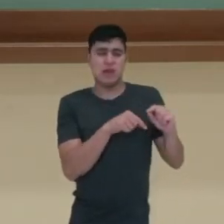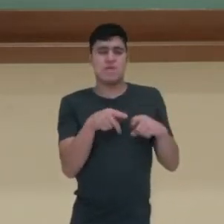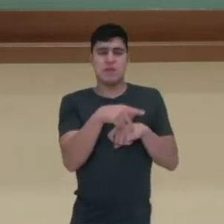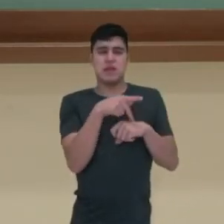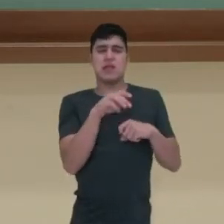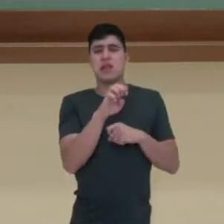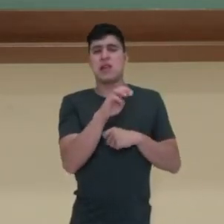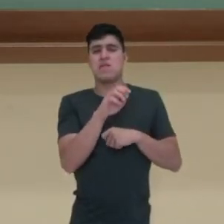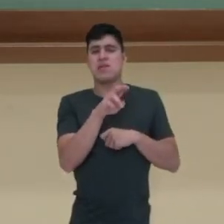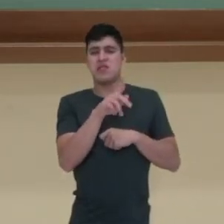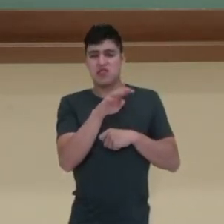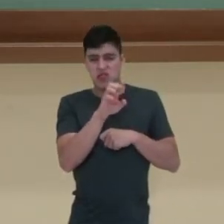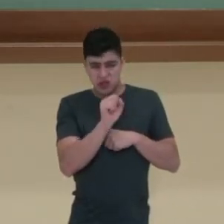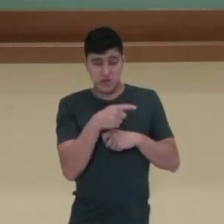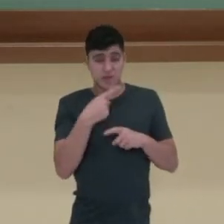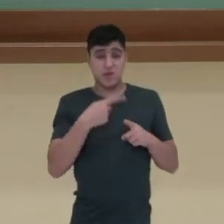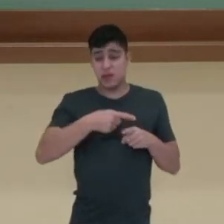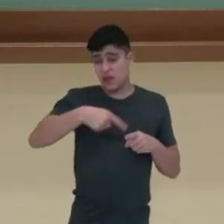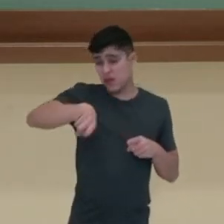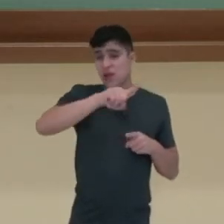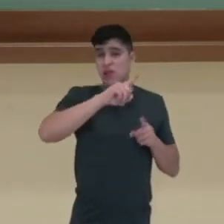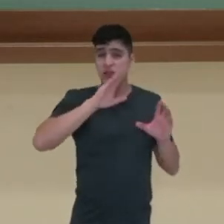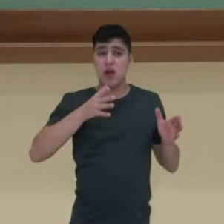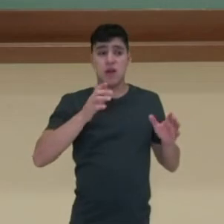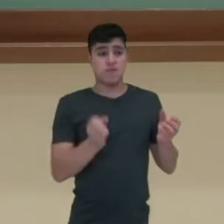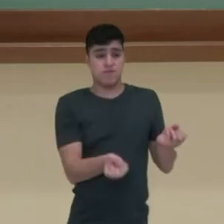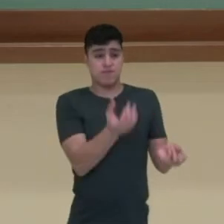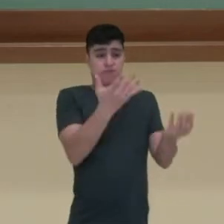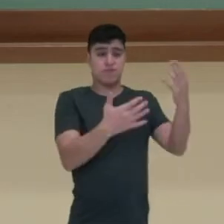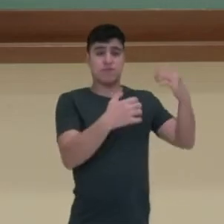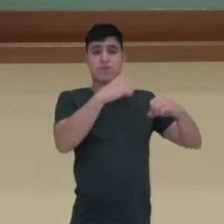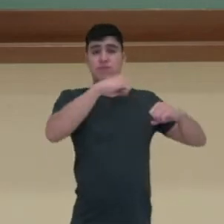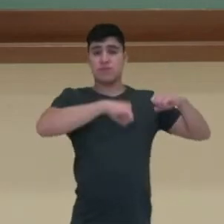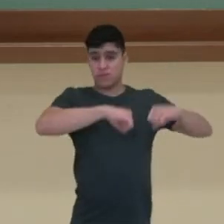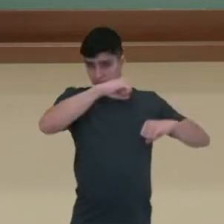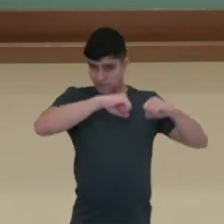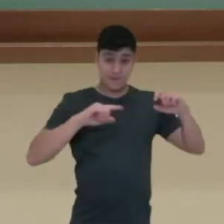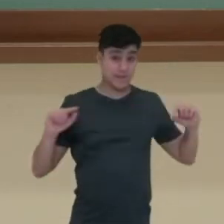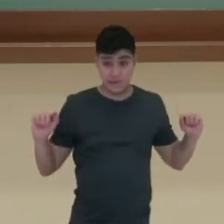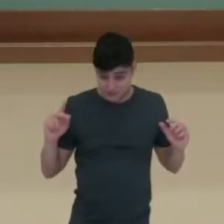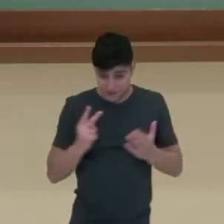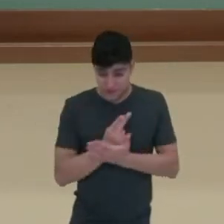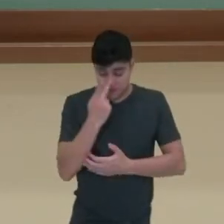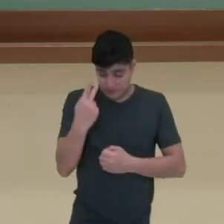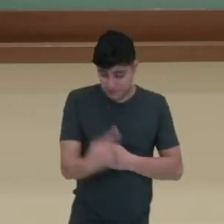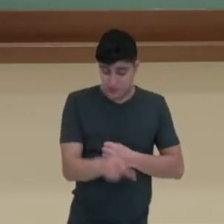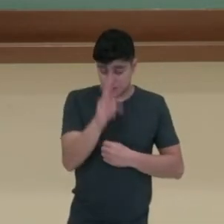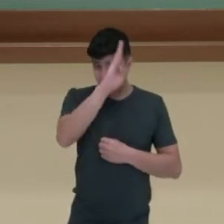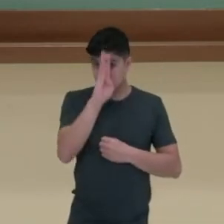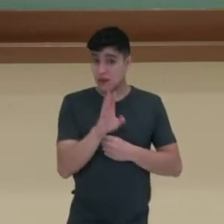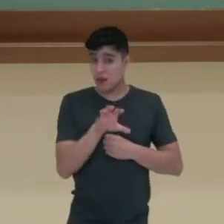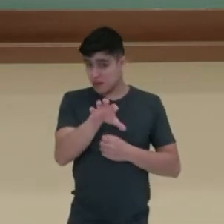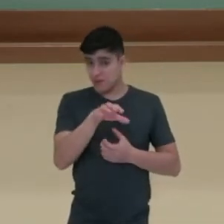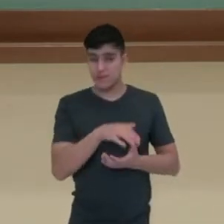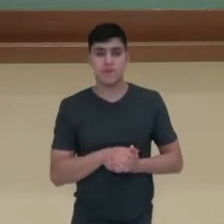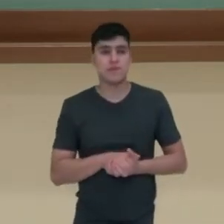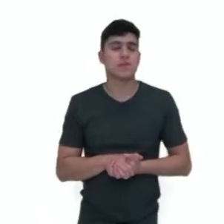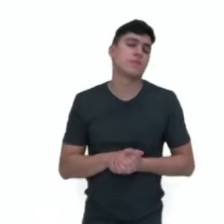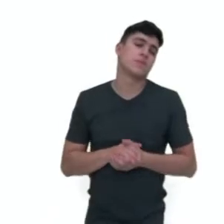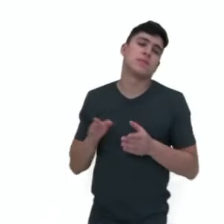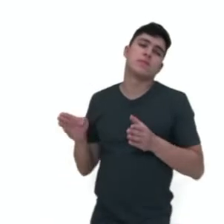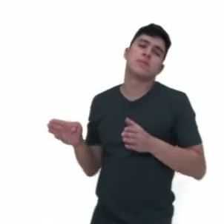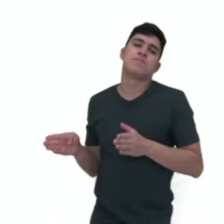emergentes devido à grande quantidade de indústria instalada neles. Isso é o que acontece com o Brasil, por exemplo.